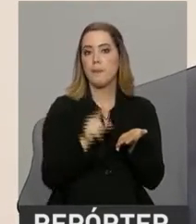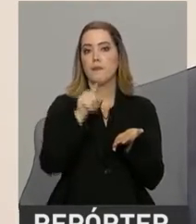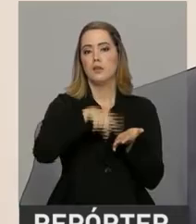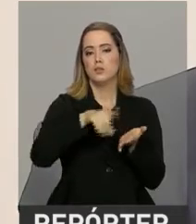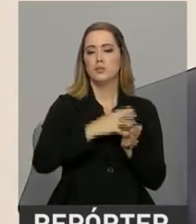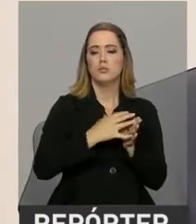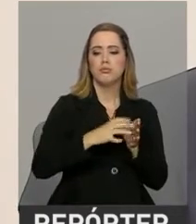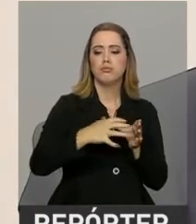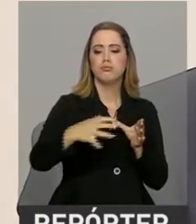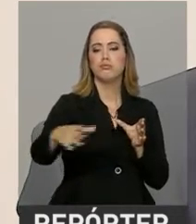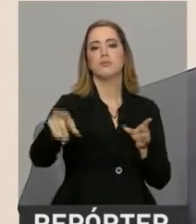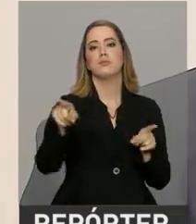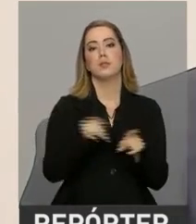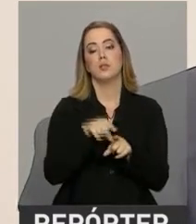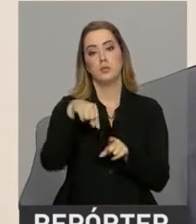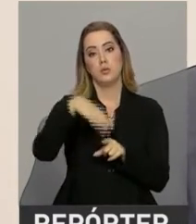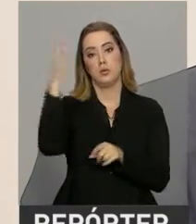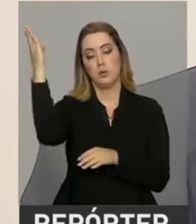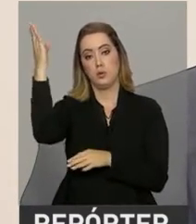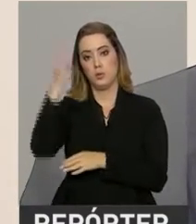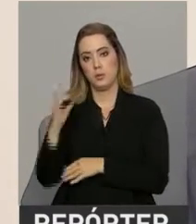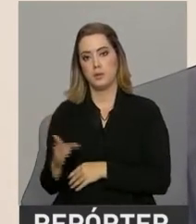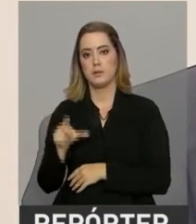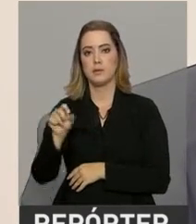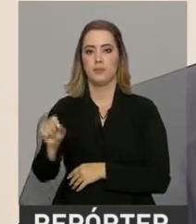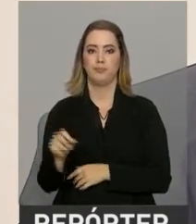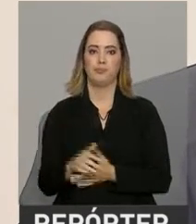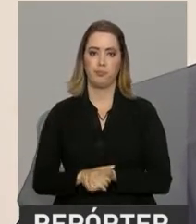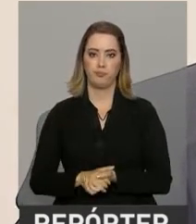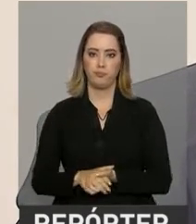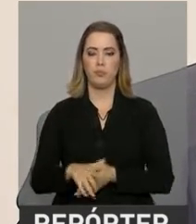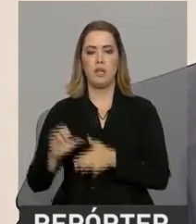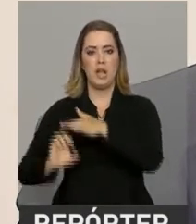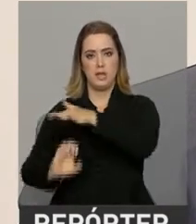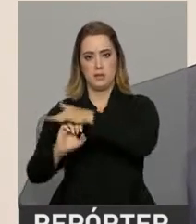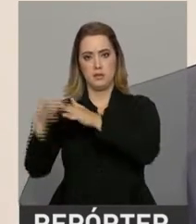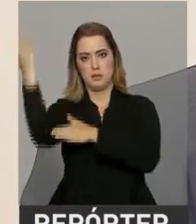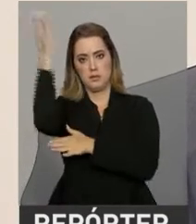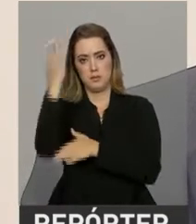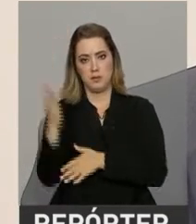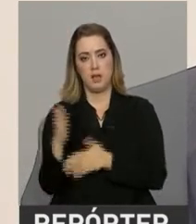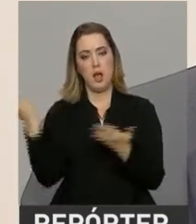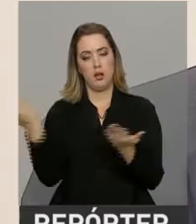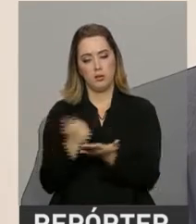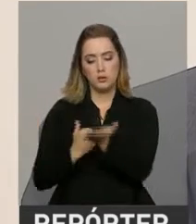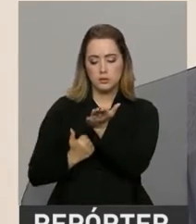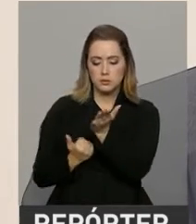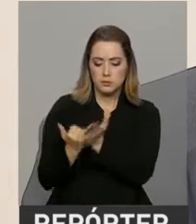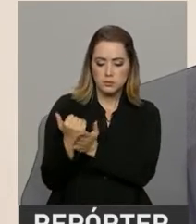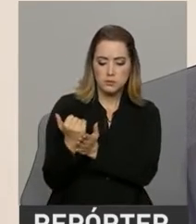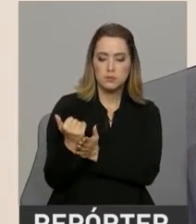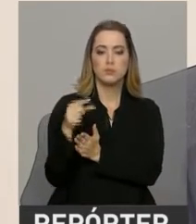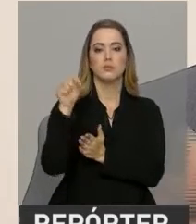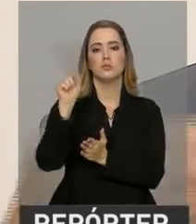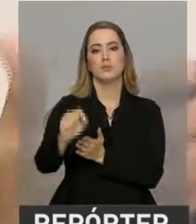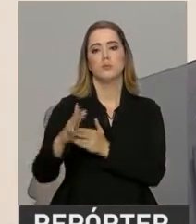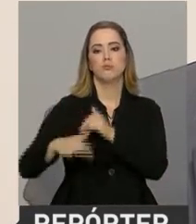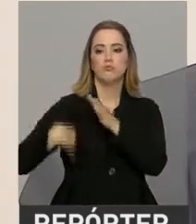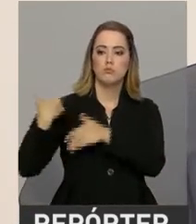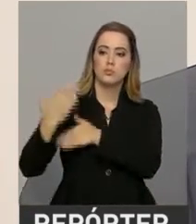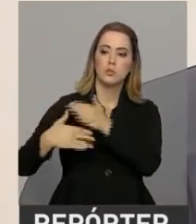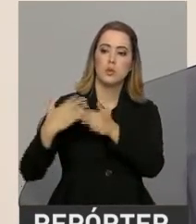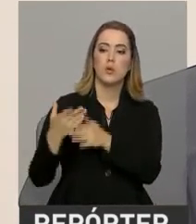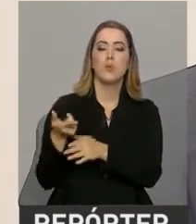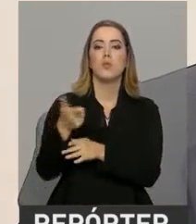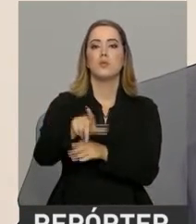maior do que o do brasileiro os brasileiros eles mais recentemente tem começado a avançar para